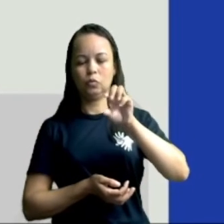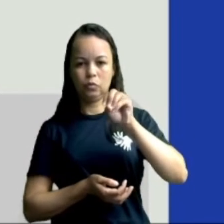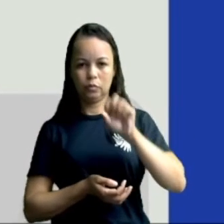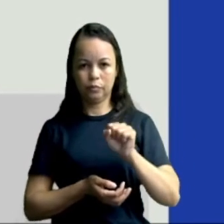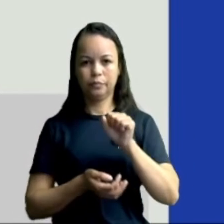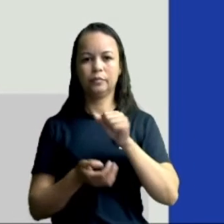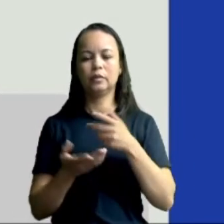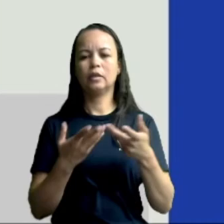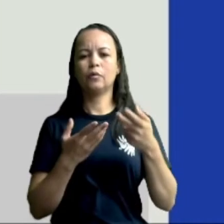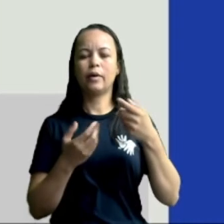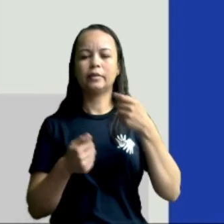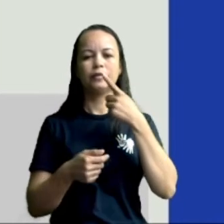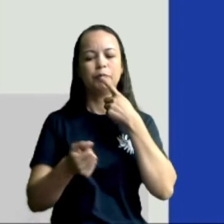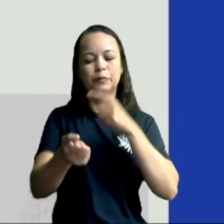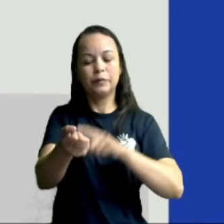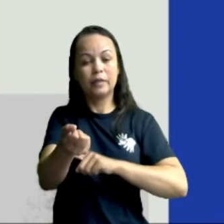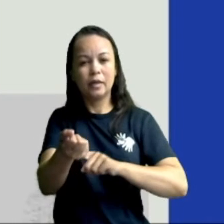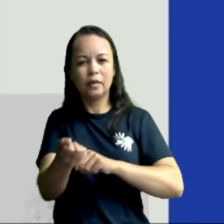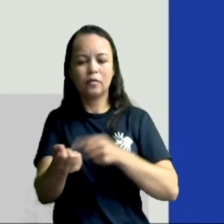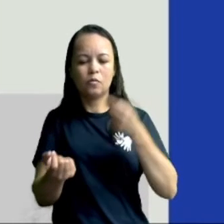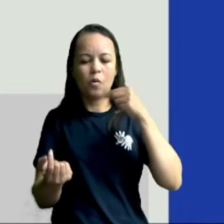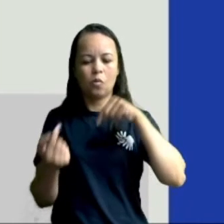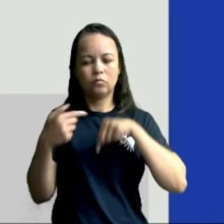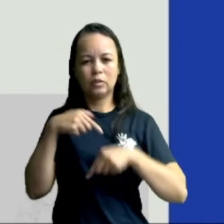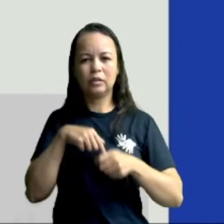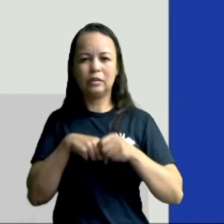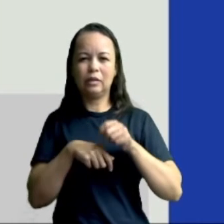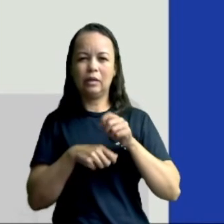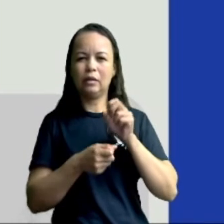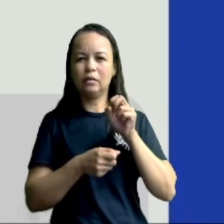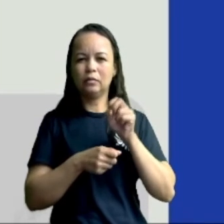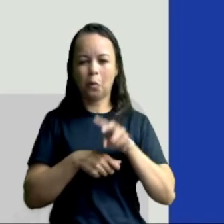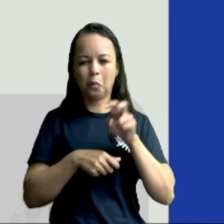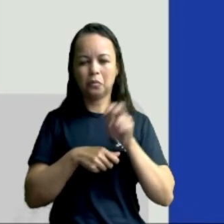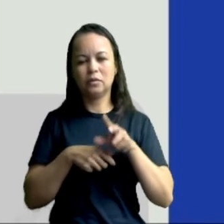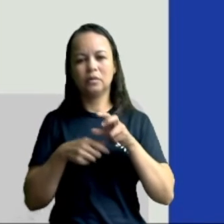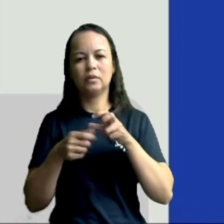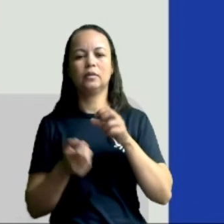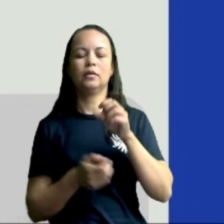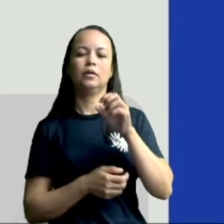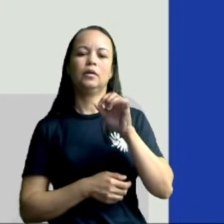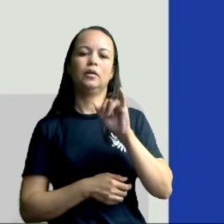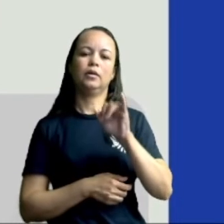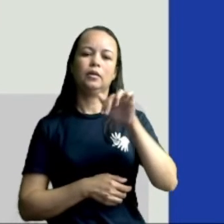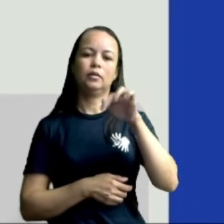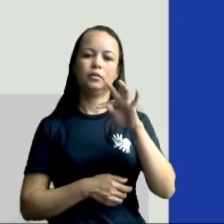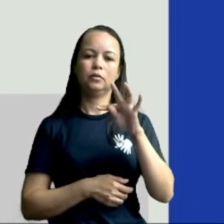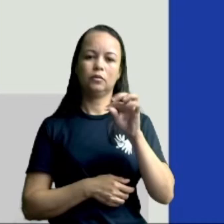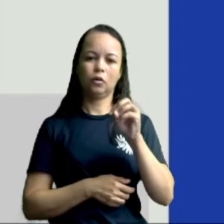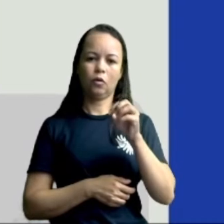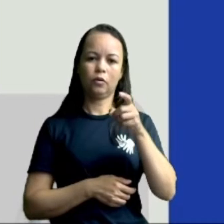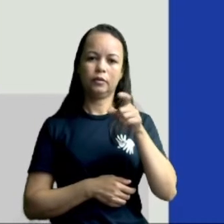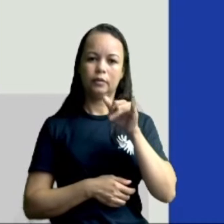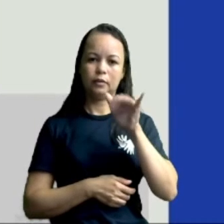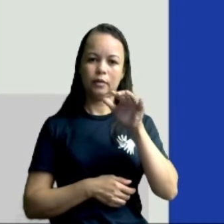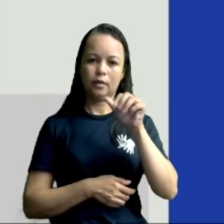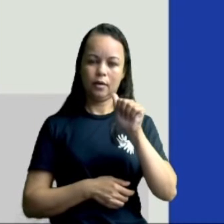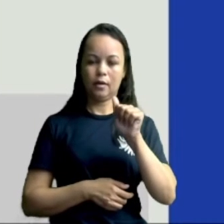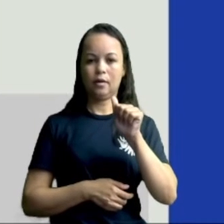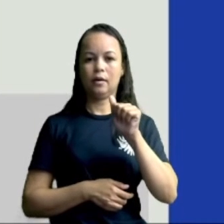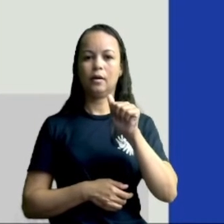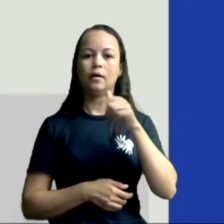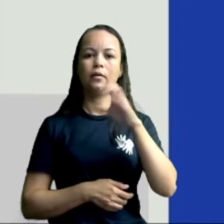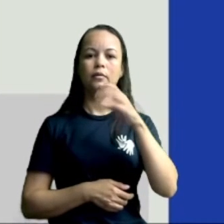excesso dele no sangue, vai causar um processo de intoxicação, porque a gente vai ter um processo de acidificação do nosso